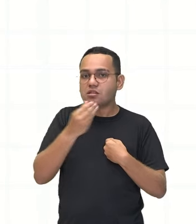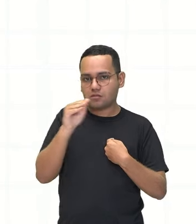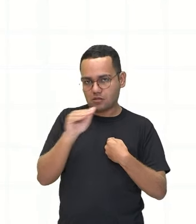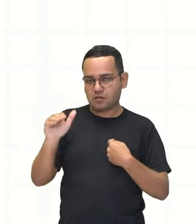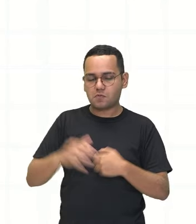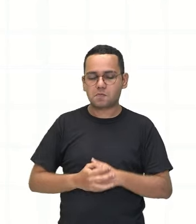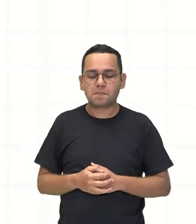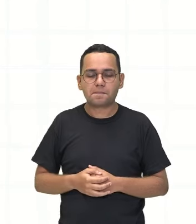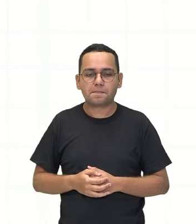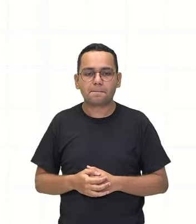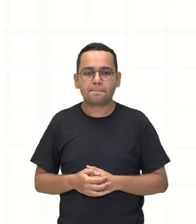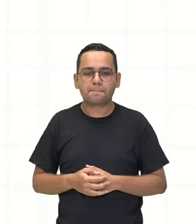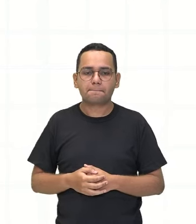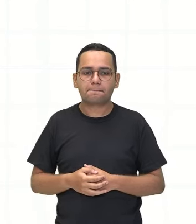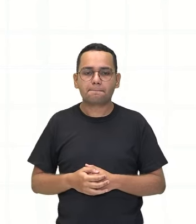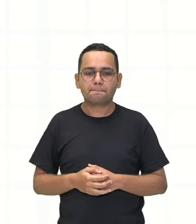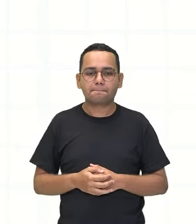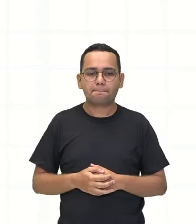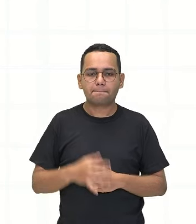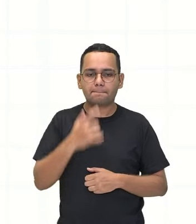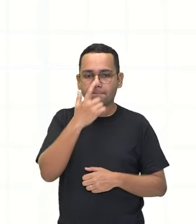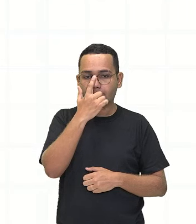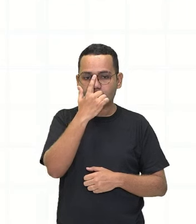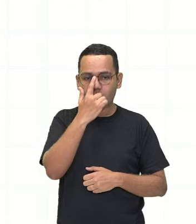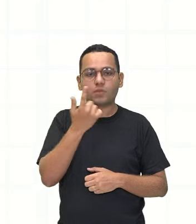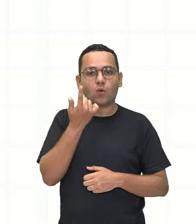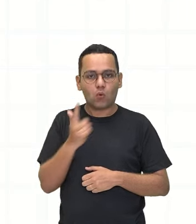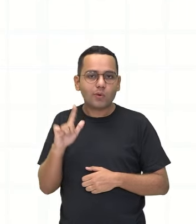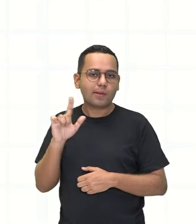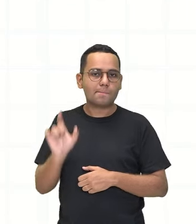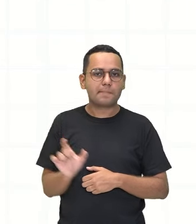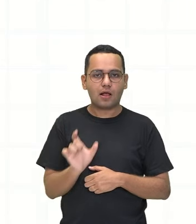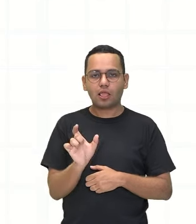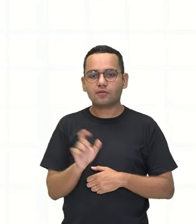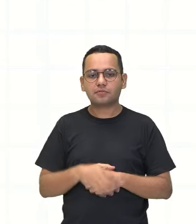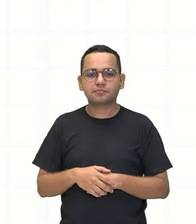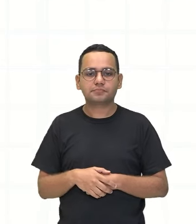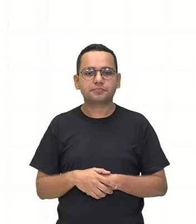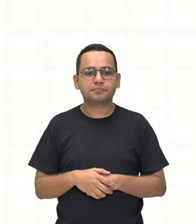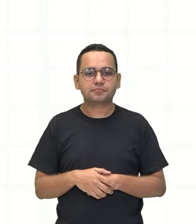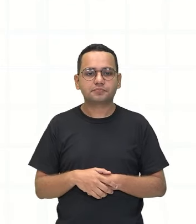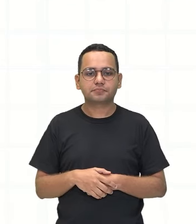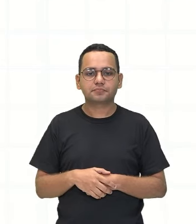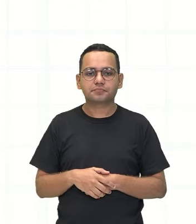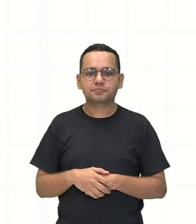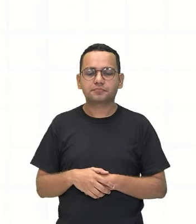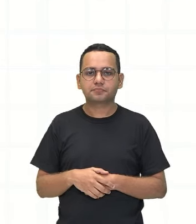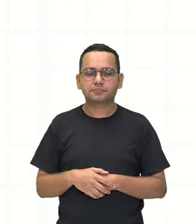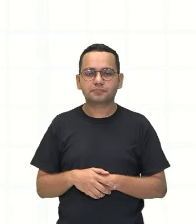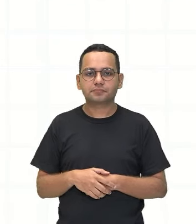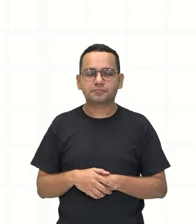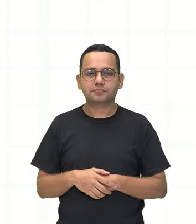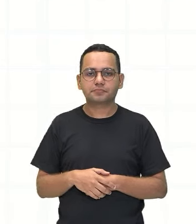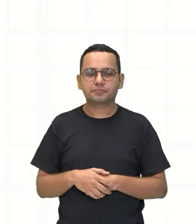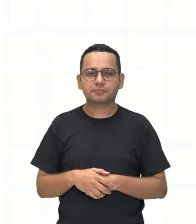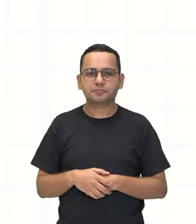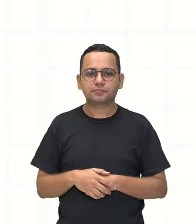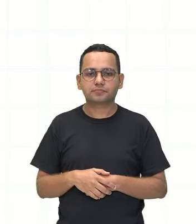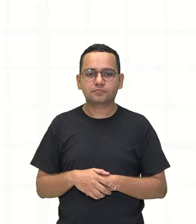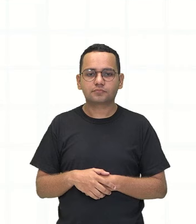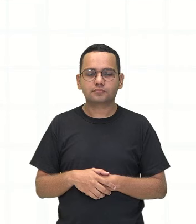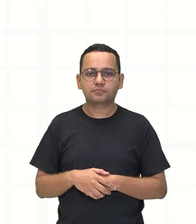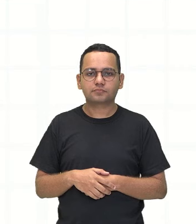né? E nós temos meninos também, se a gente quiser colocar aqui, ó, no plural, meninos. Se